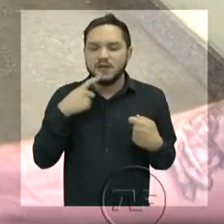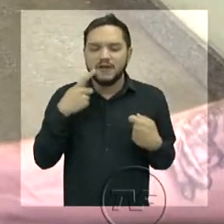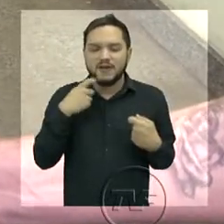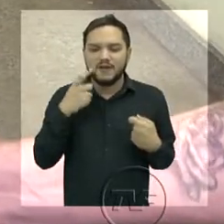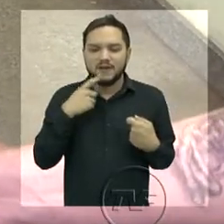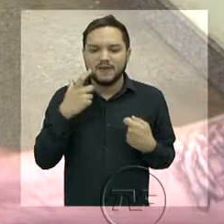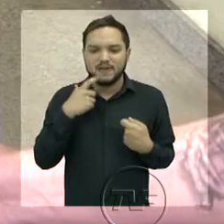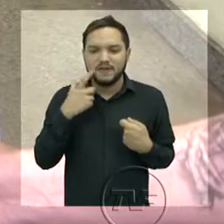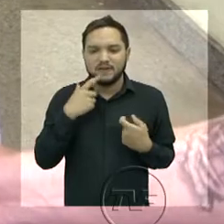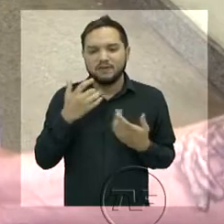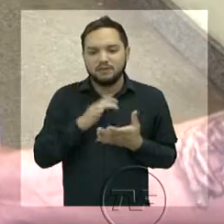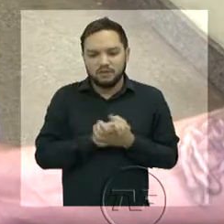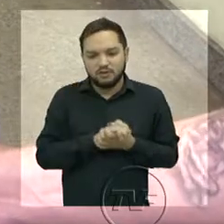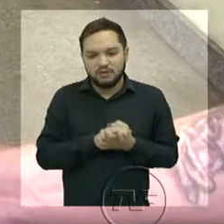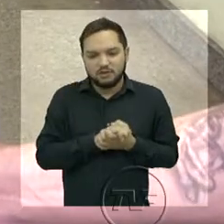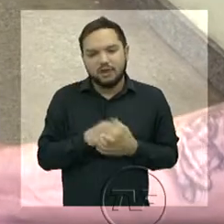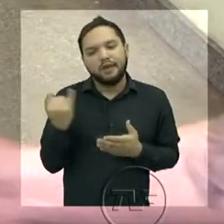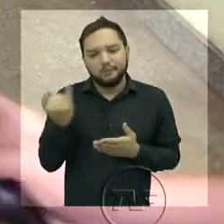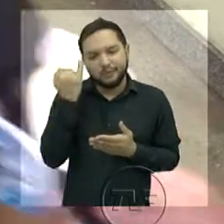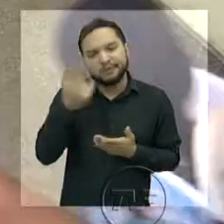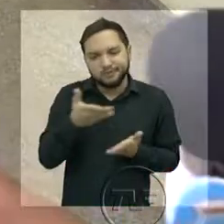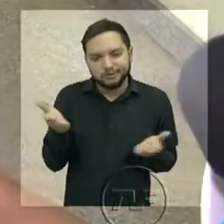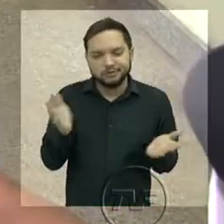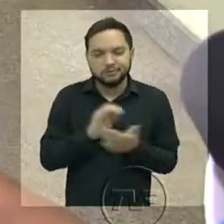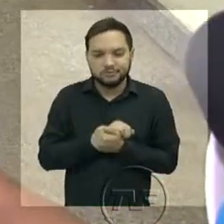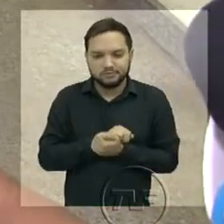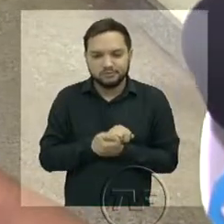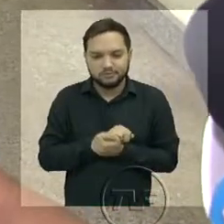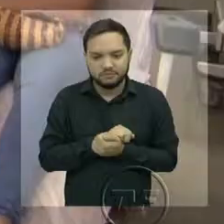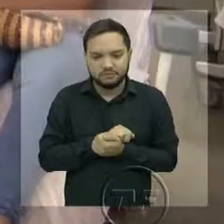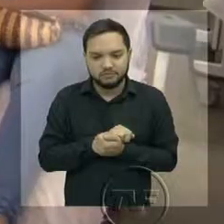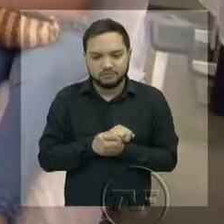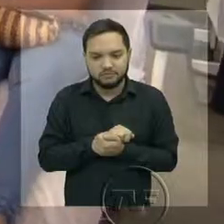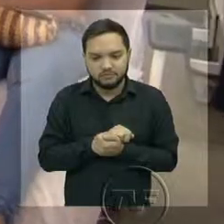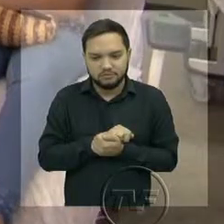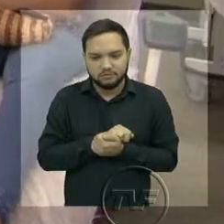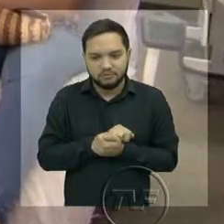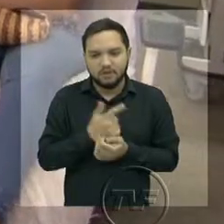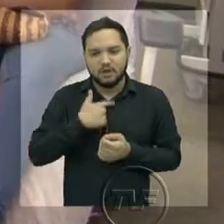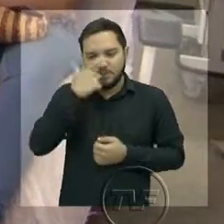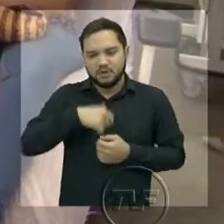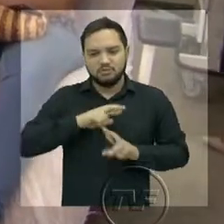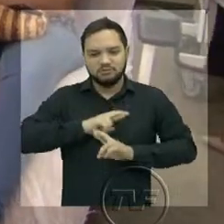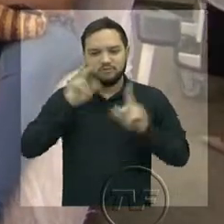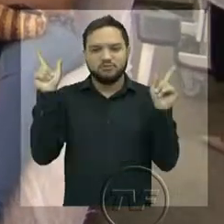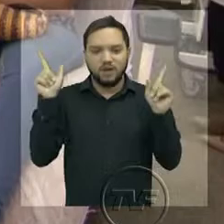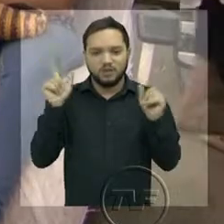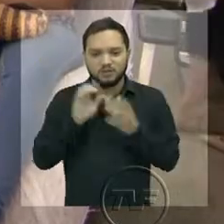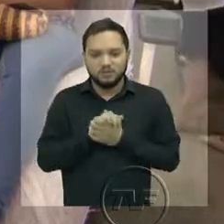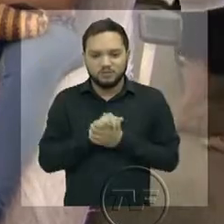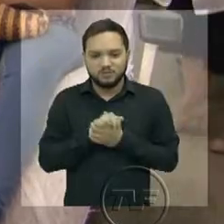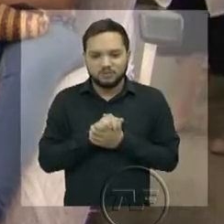e vai ser importante para elas. Então sai daqui hoje uma outra Bárbara, né? Isso.